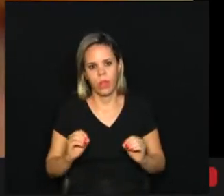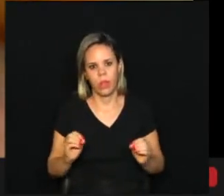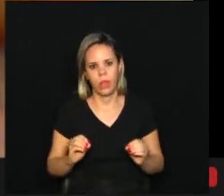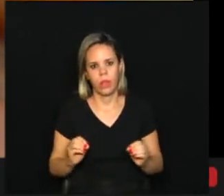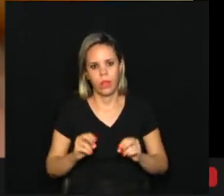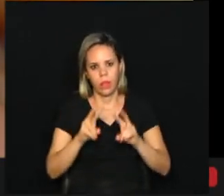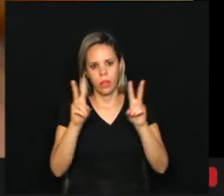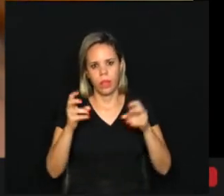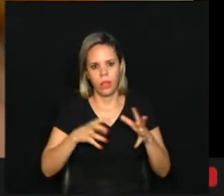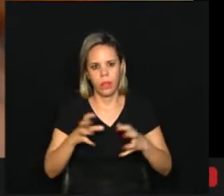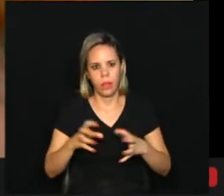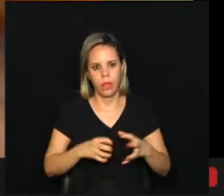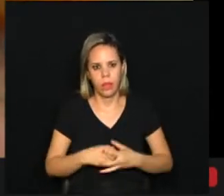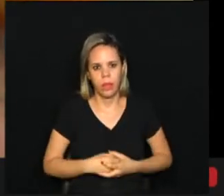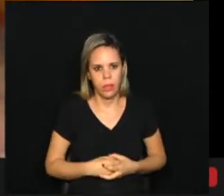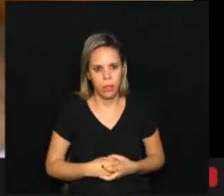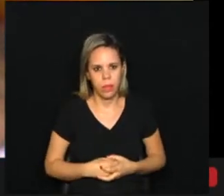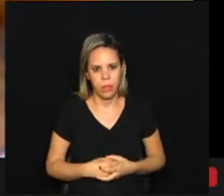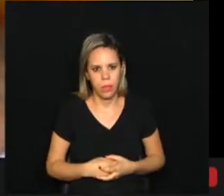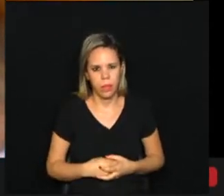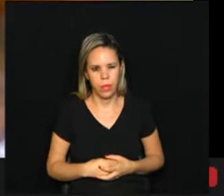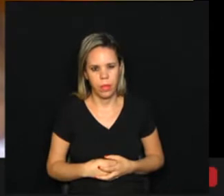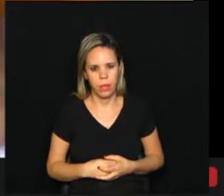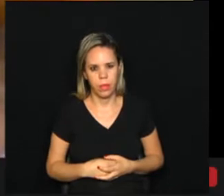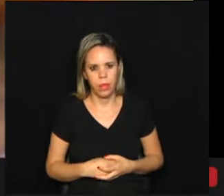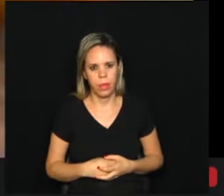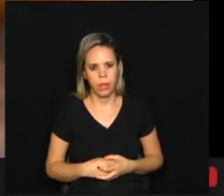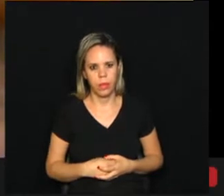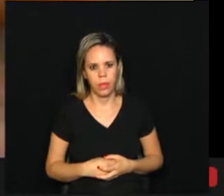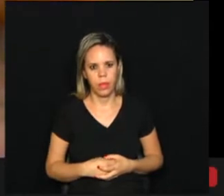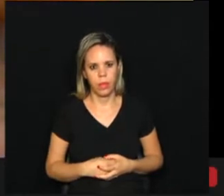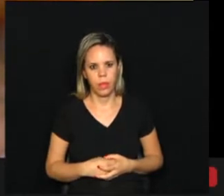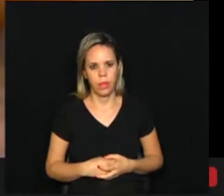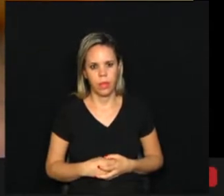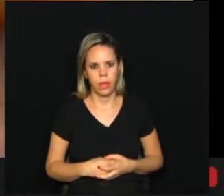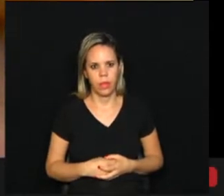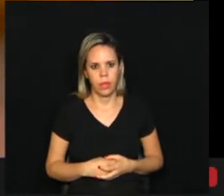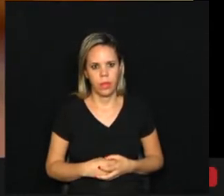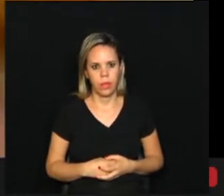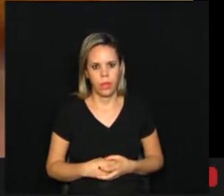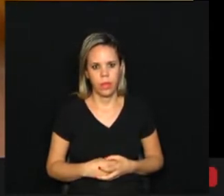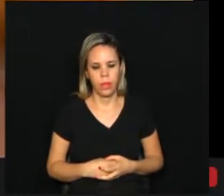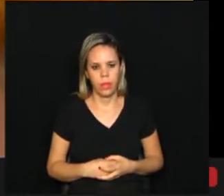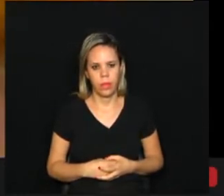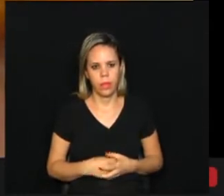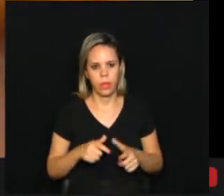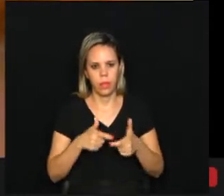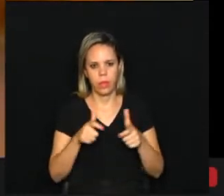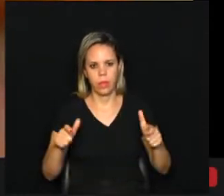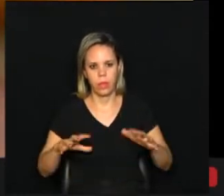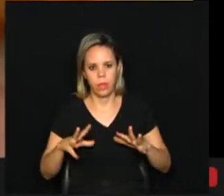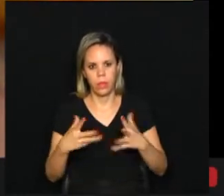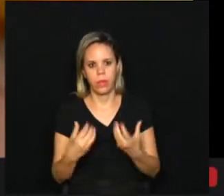tema polêmico, né? Isso aí deveria ser algo de ampla aceitação e amplo debate